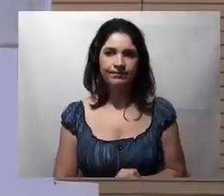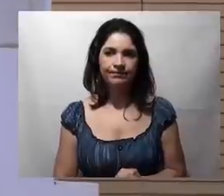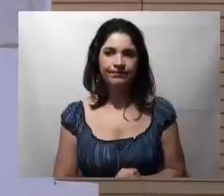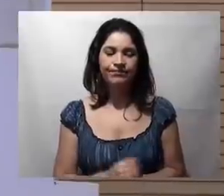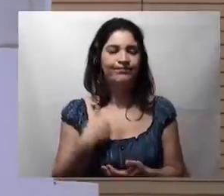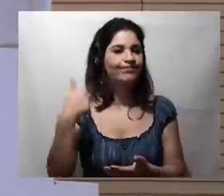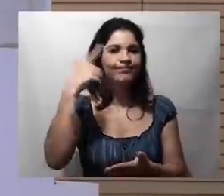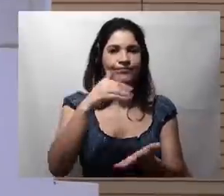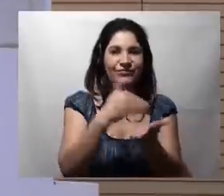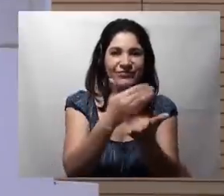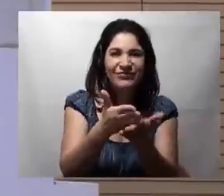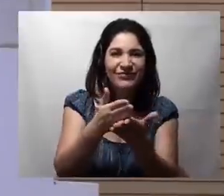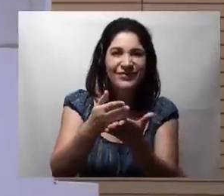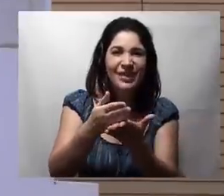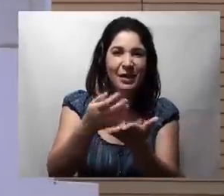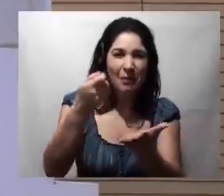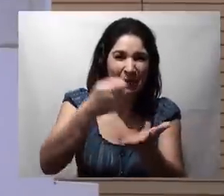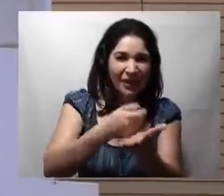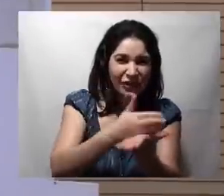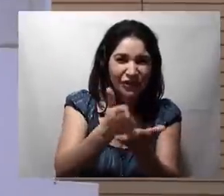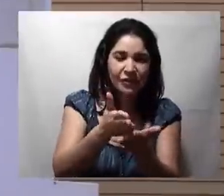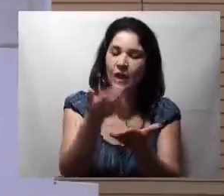a parcela a